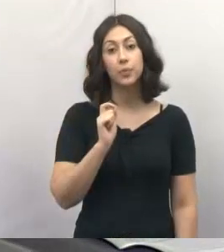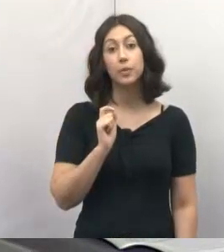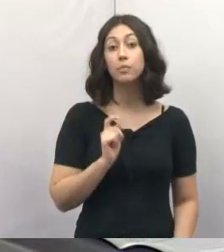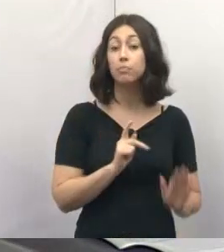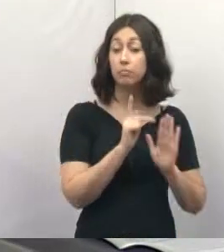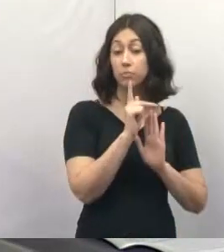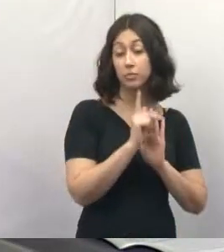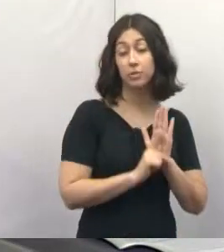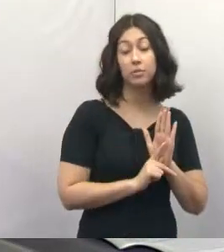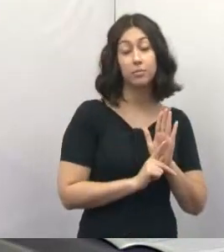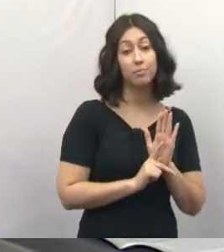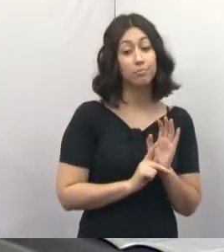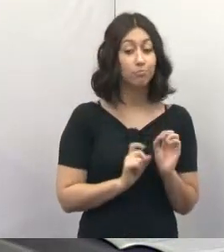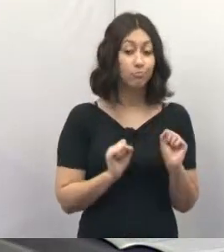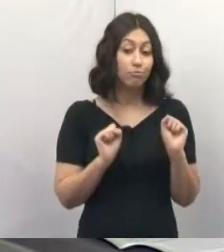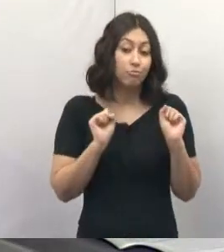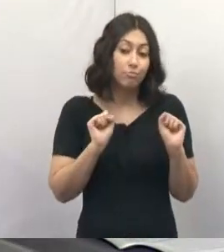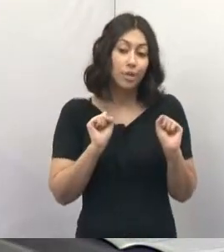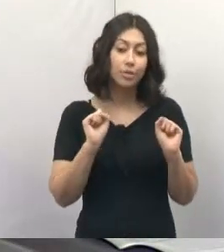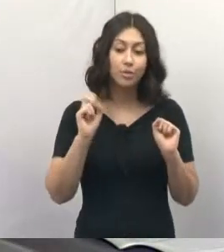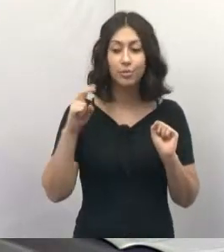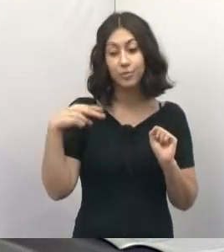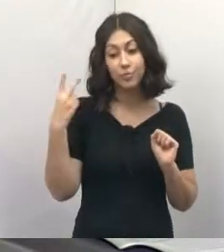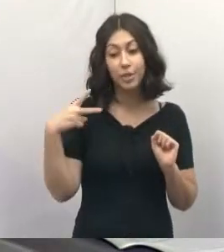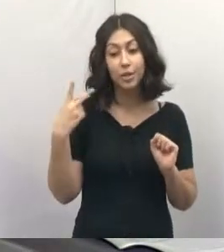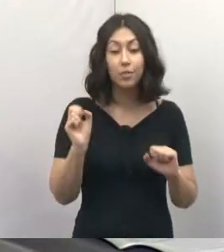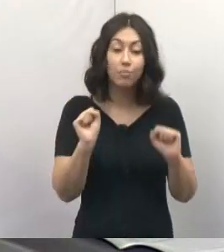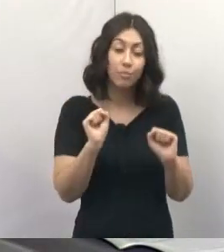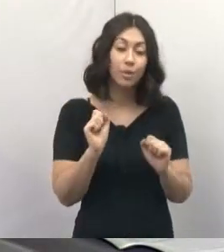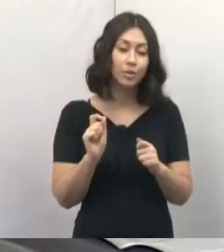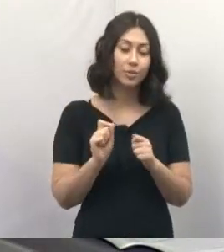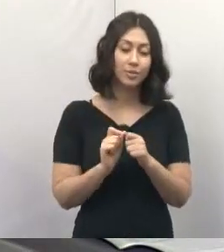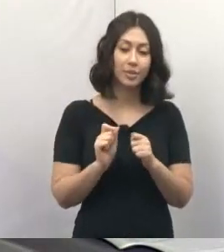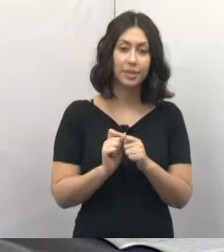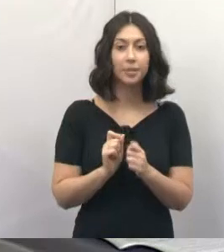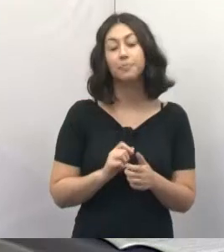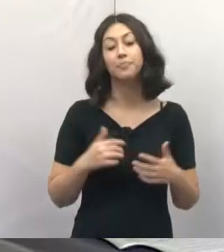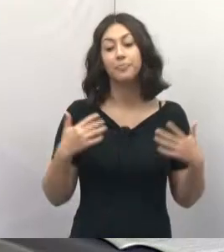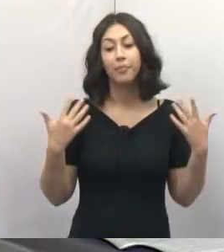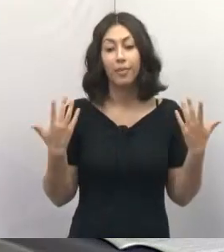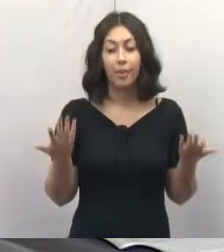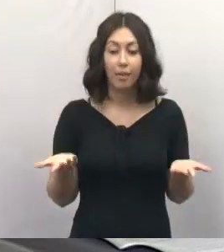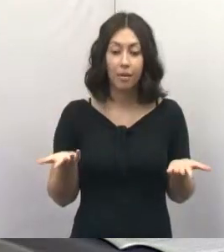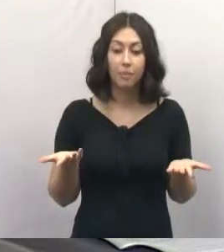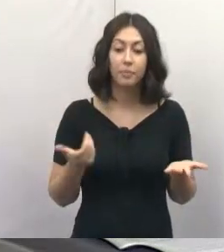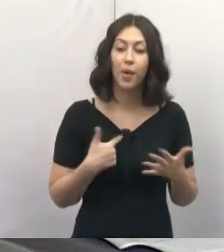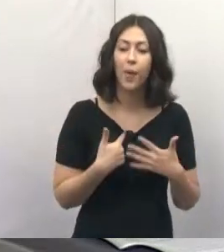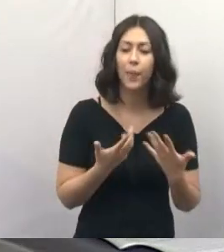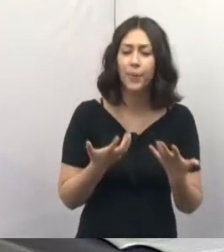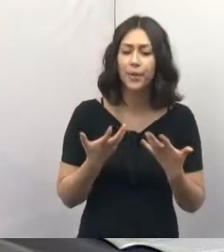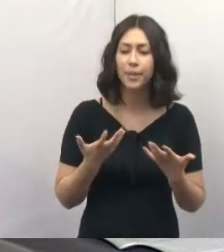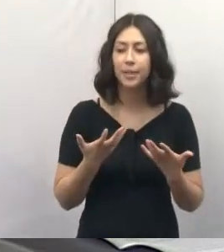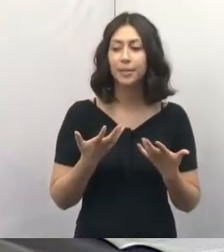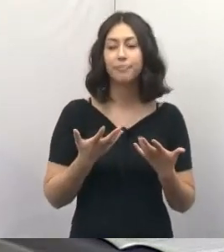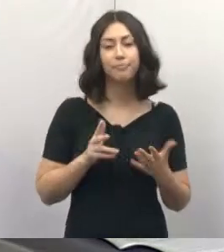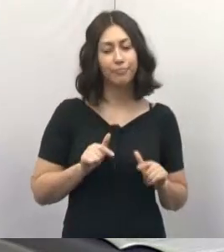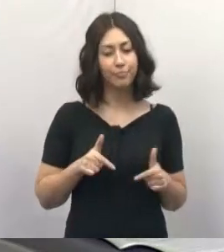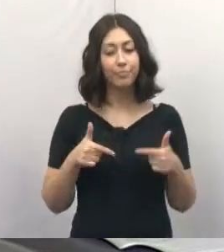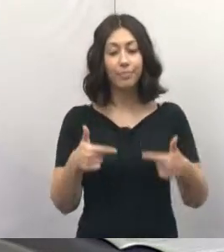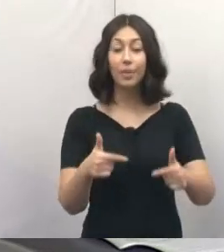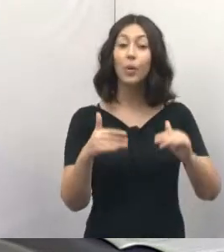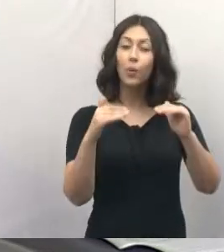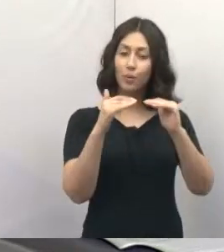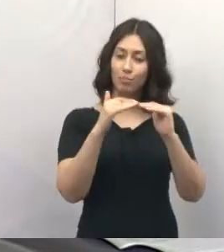sim também aos vereadores, à Casa Legislativa. Então, eu gostaria de já me